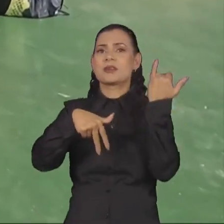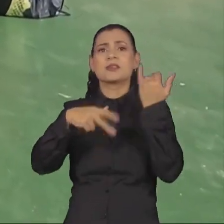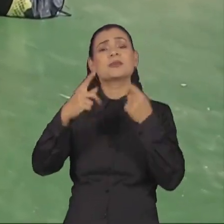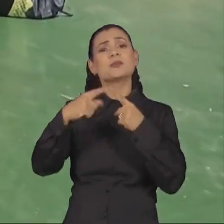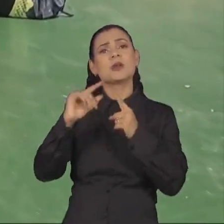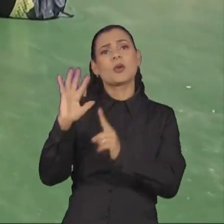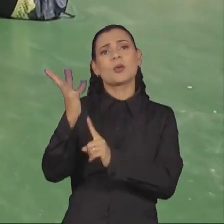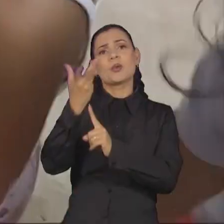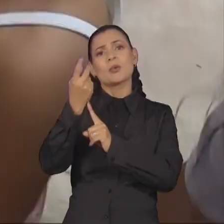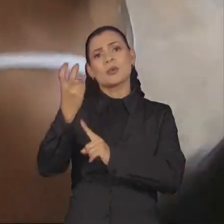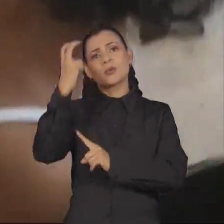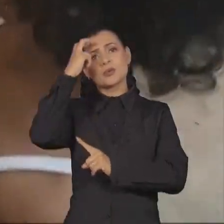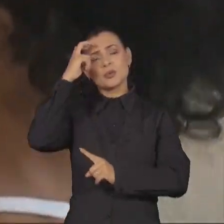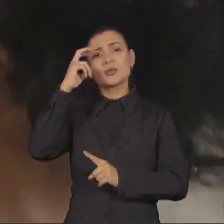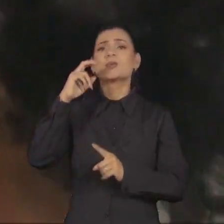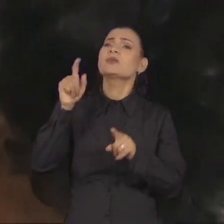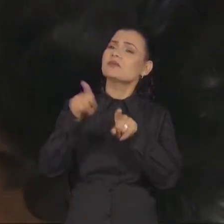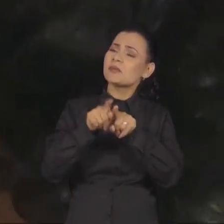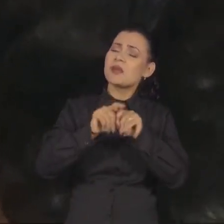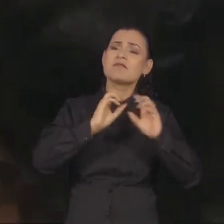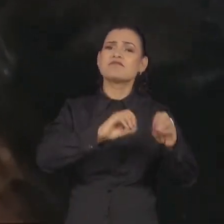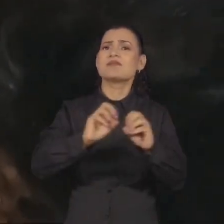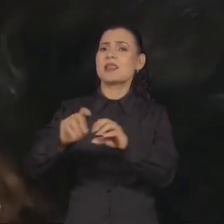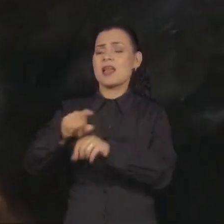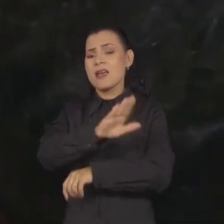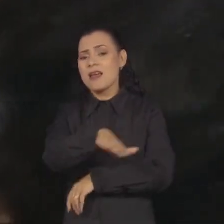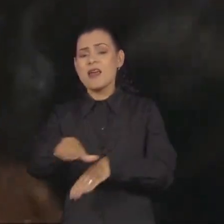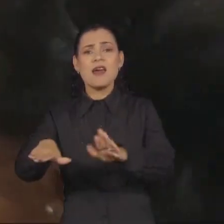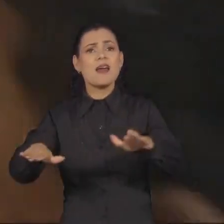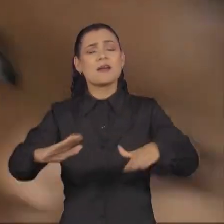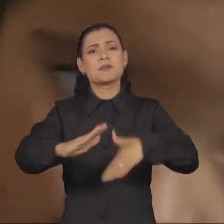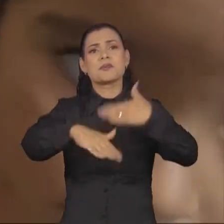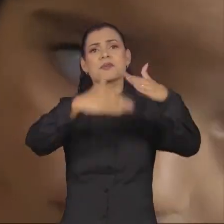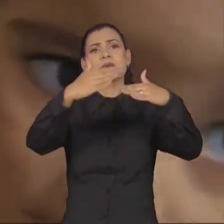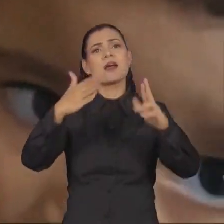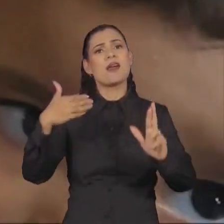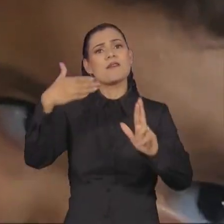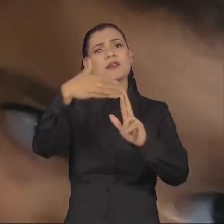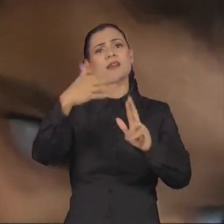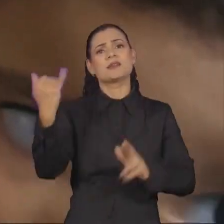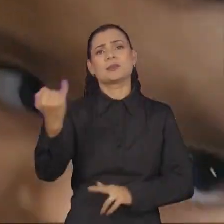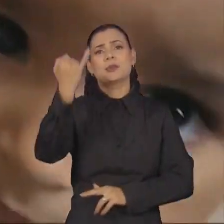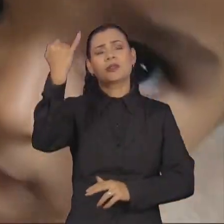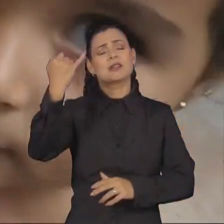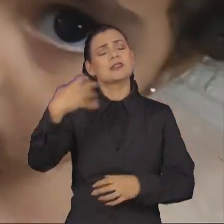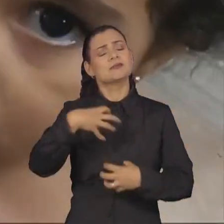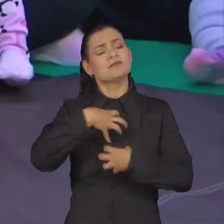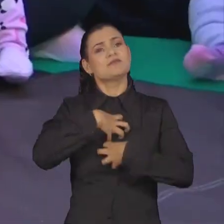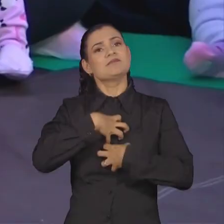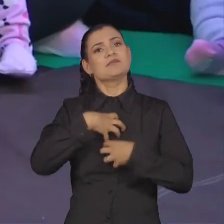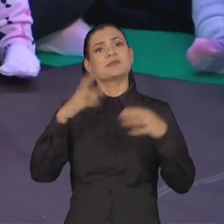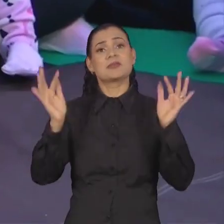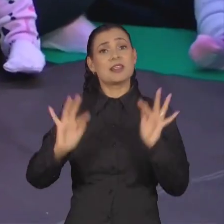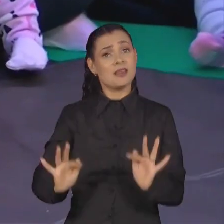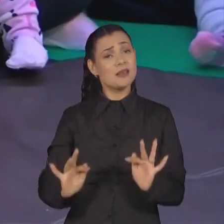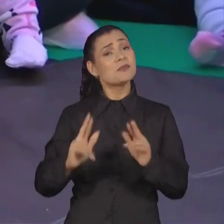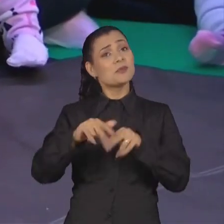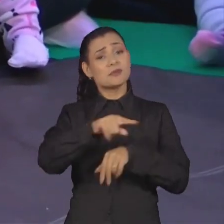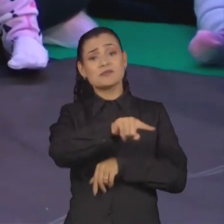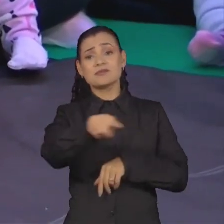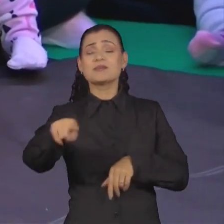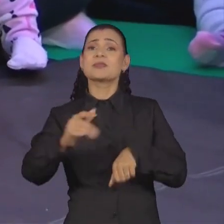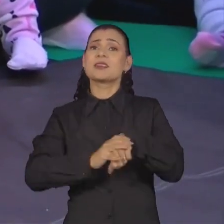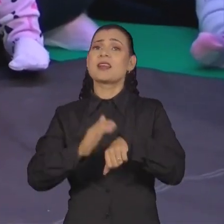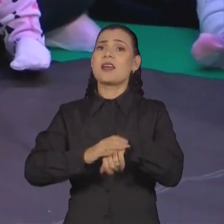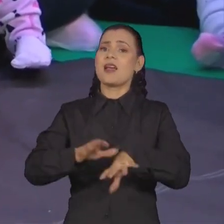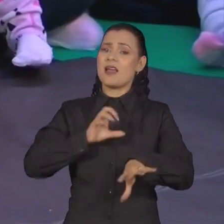da arte, a gente pode fazer com que essas crianças elas cresçam com uma referência muito grande, muito importante para a vida delas. Onde elas se aceitam,